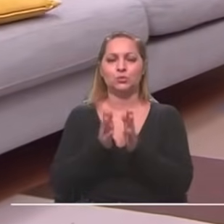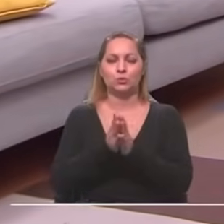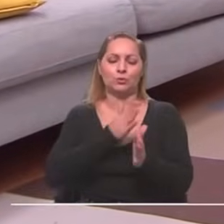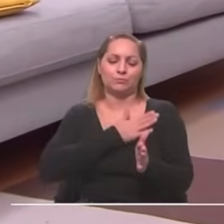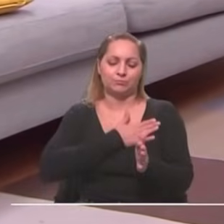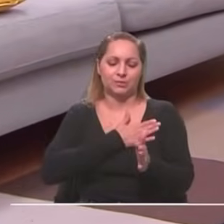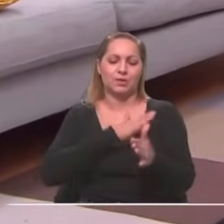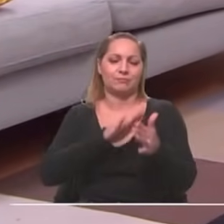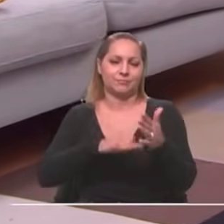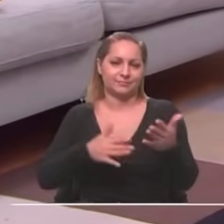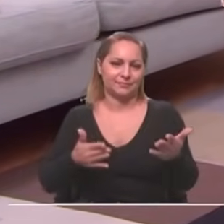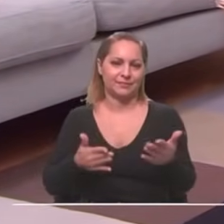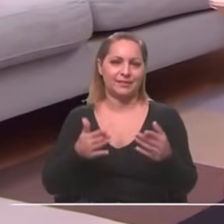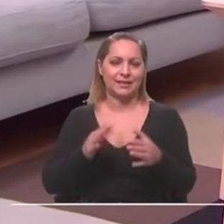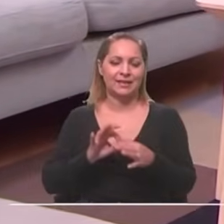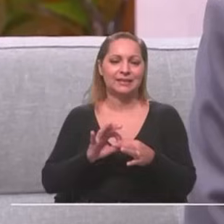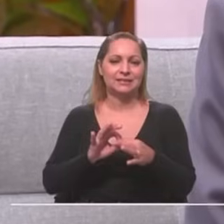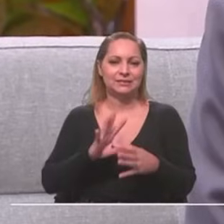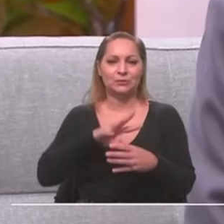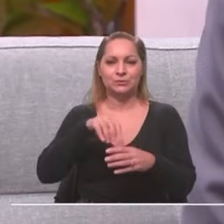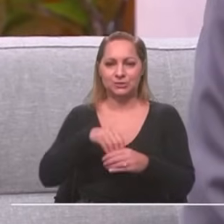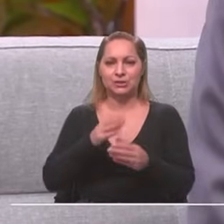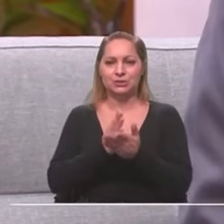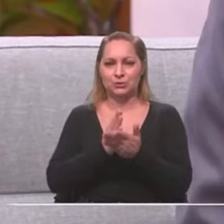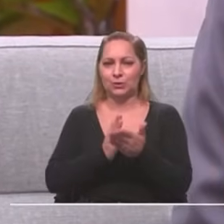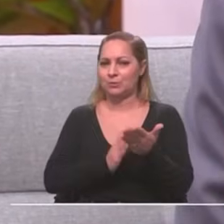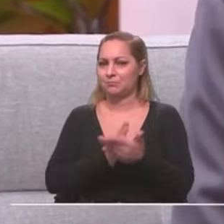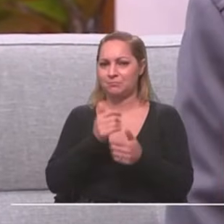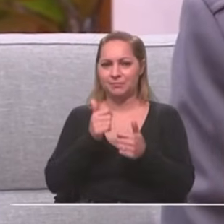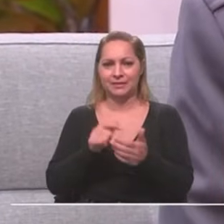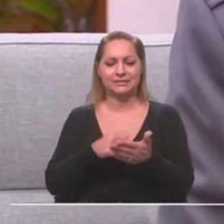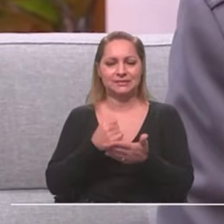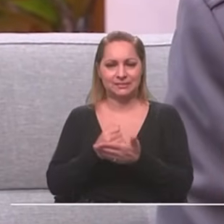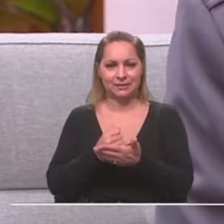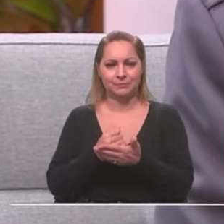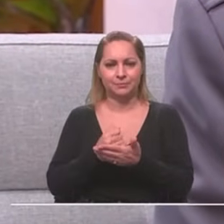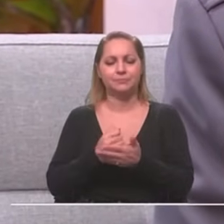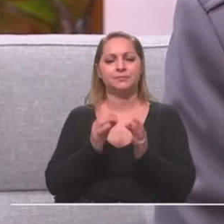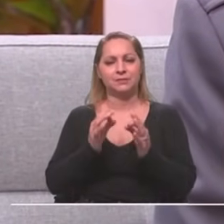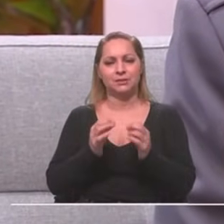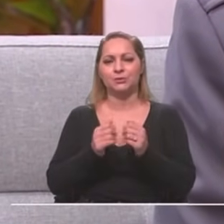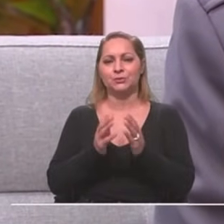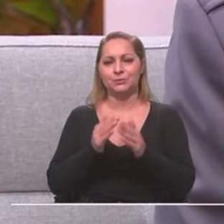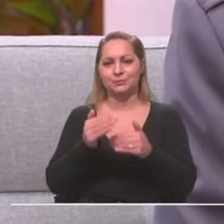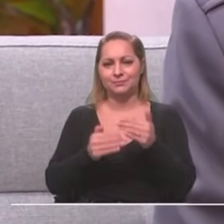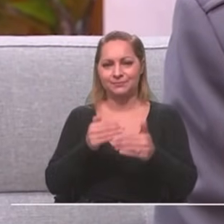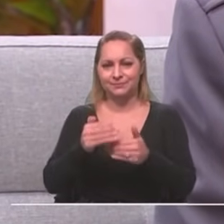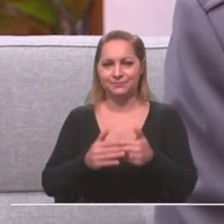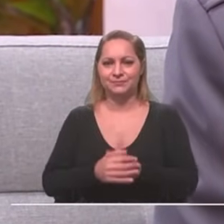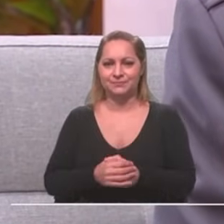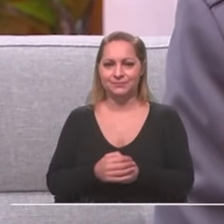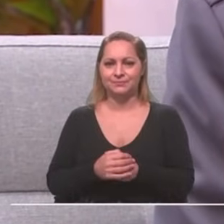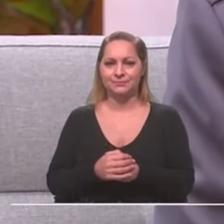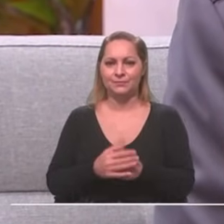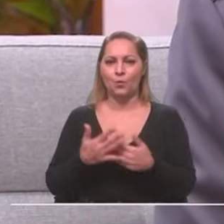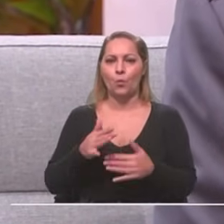amigos e a nossa relação mesmo dentro da Academia correu sempre bem, com o rigor que é necessário e conseguimos levar sempre tudo bem. E onde é